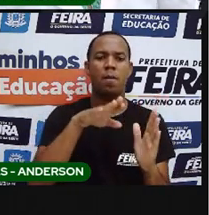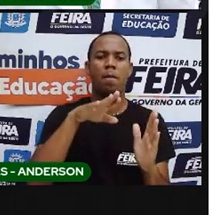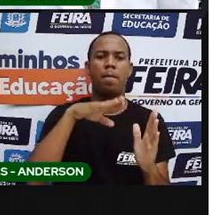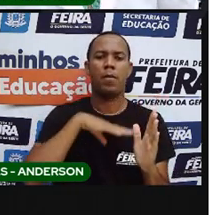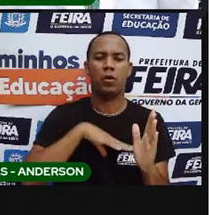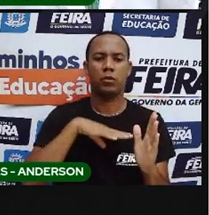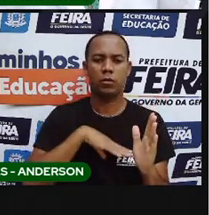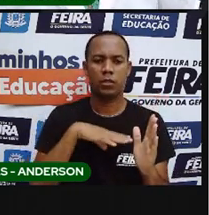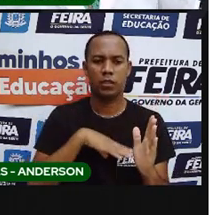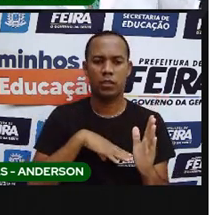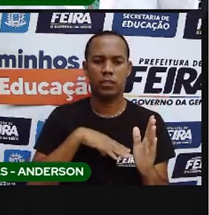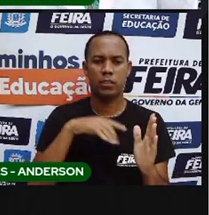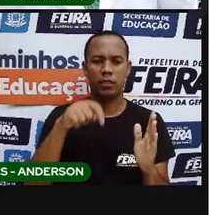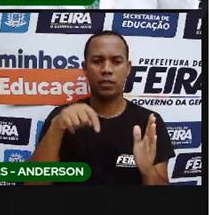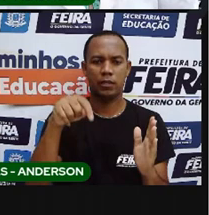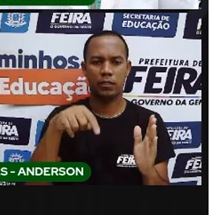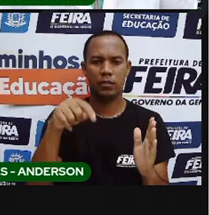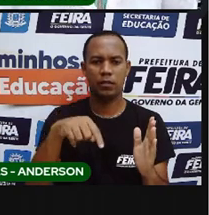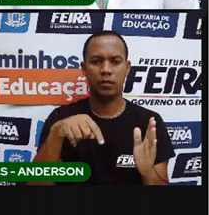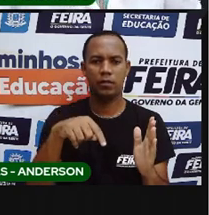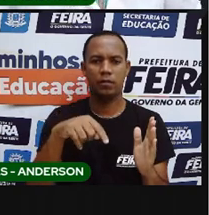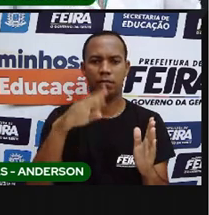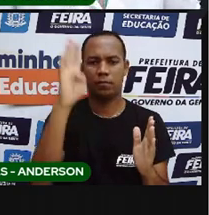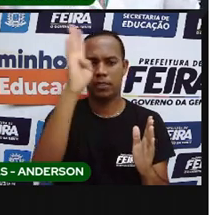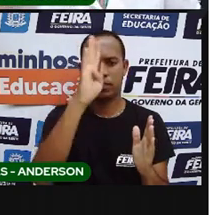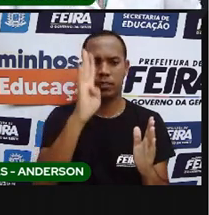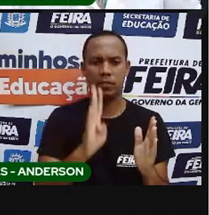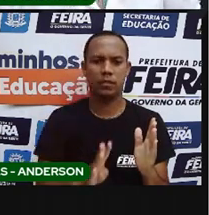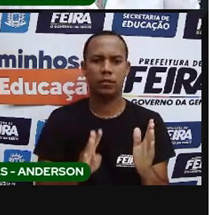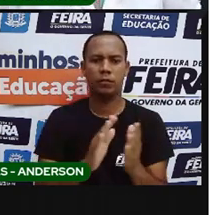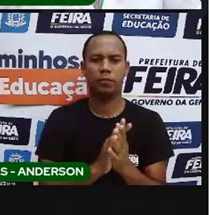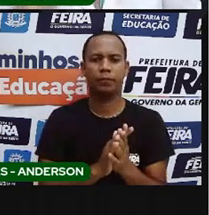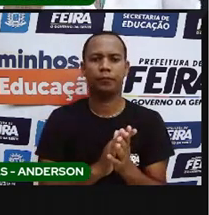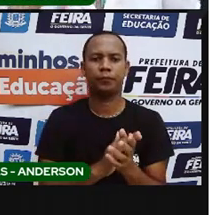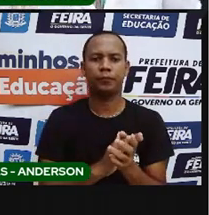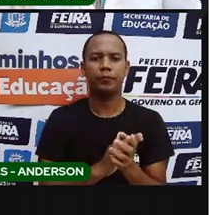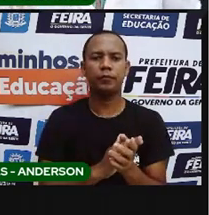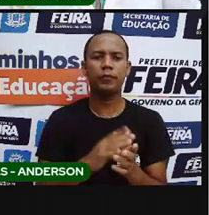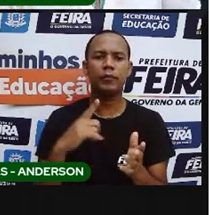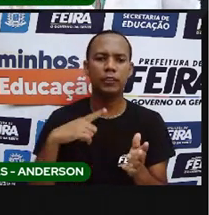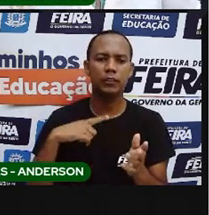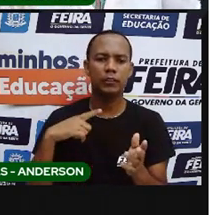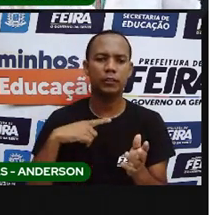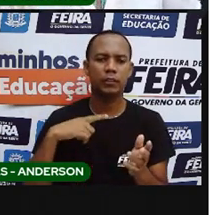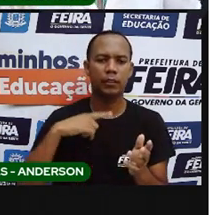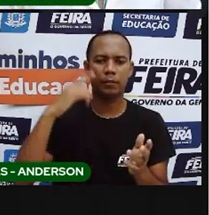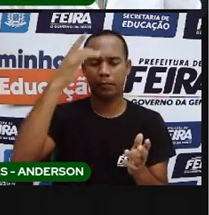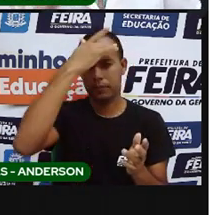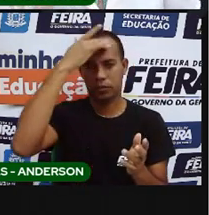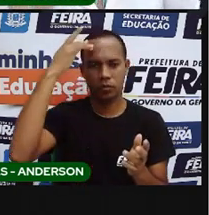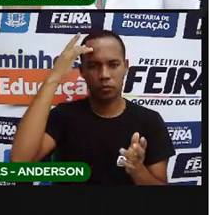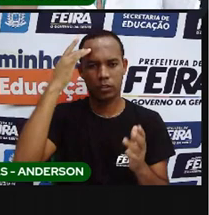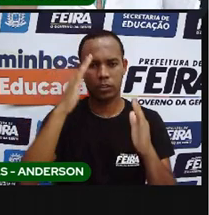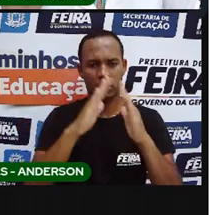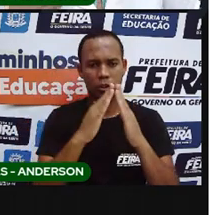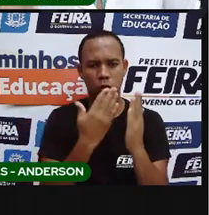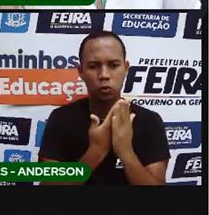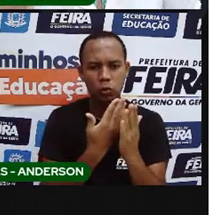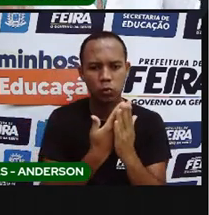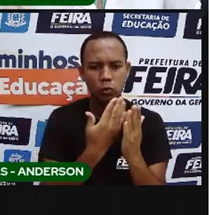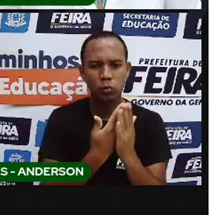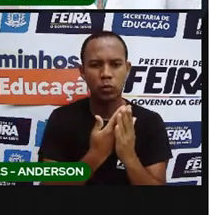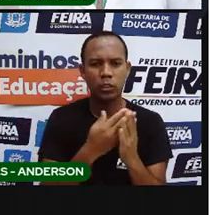aula de linguagens, que existe a possibilidade que alguns historiadores, pessoas que estudam sobre esse assunto, e que